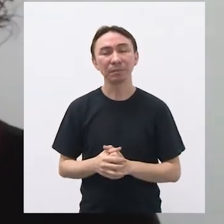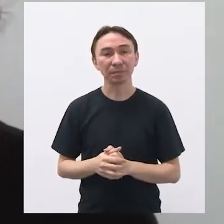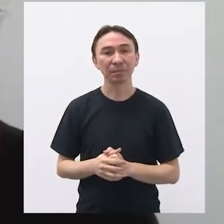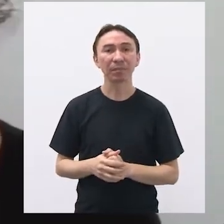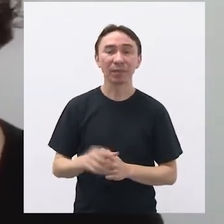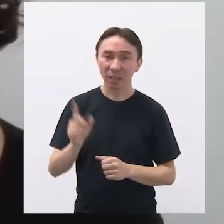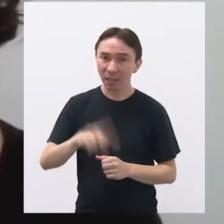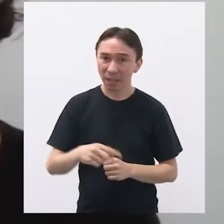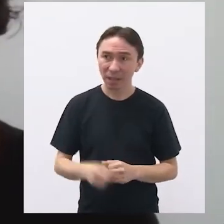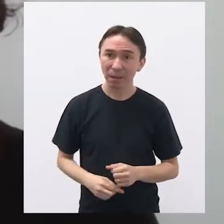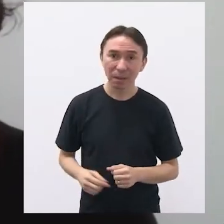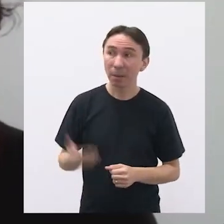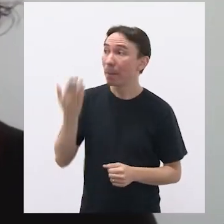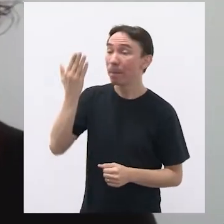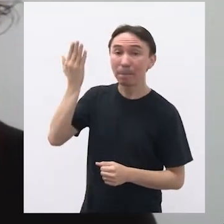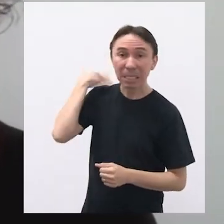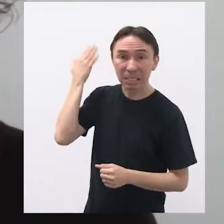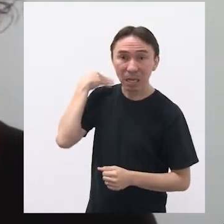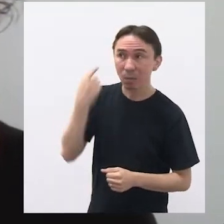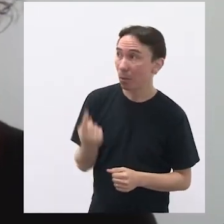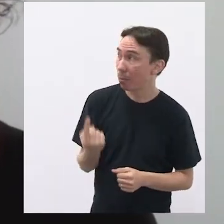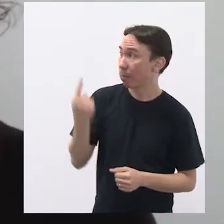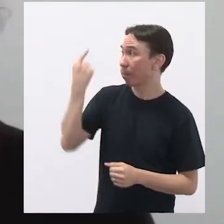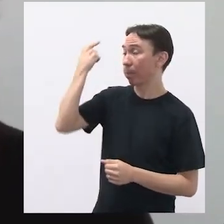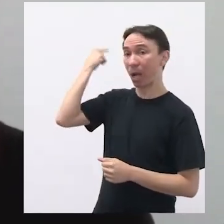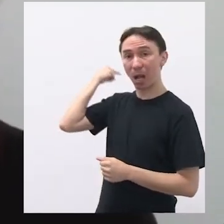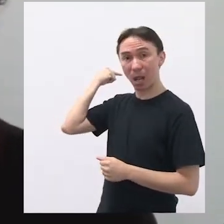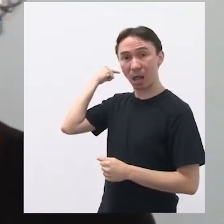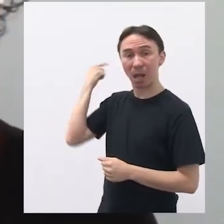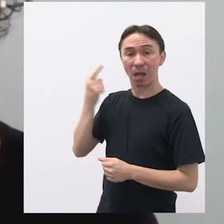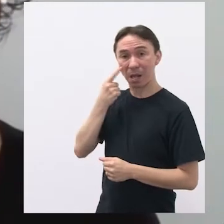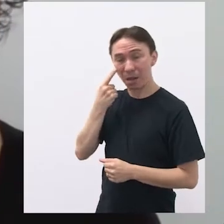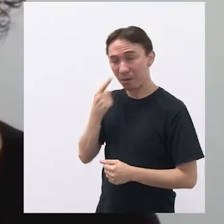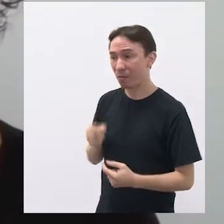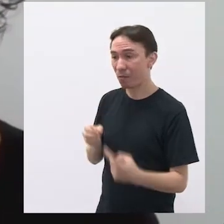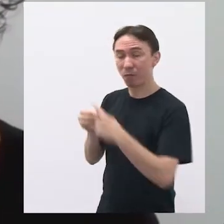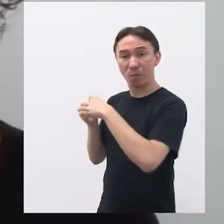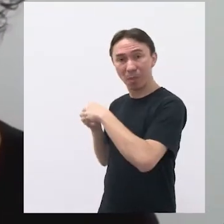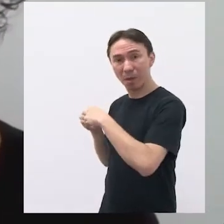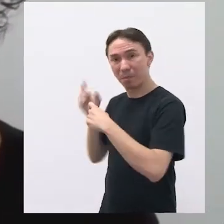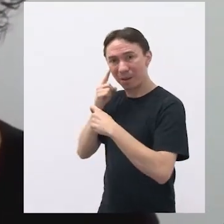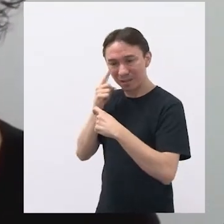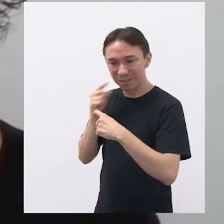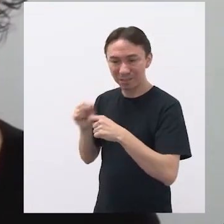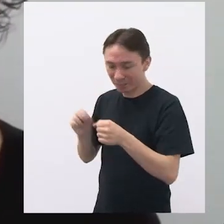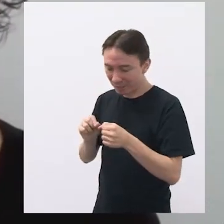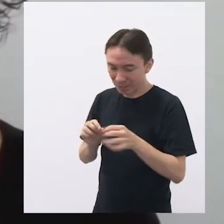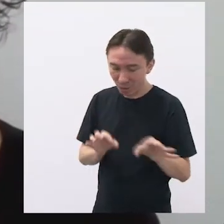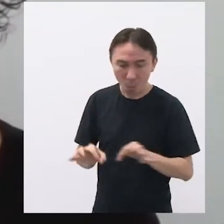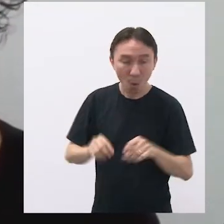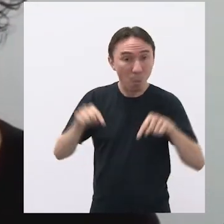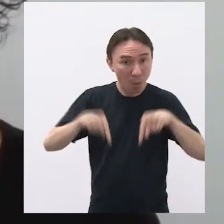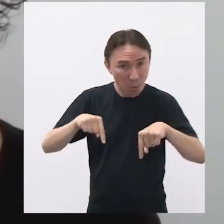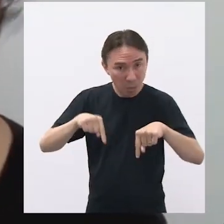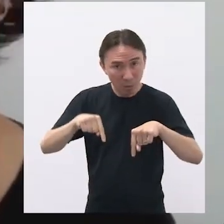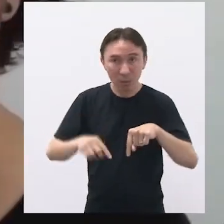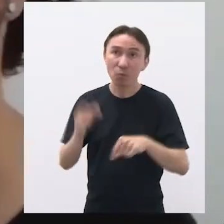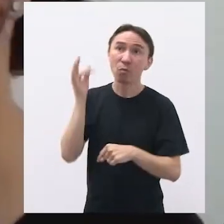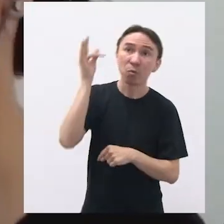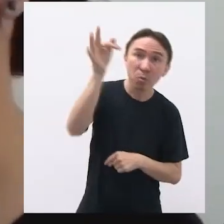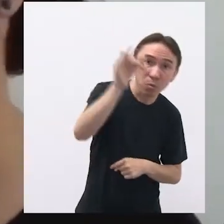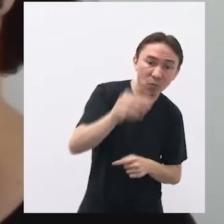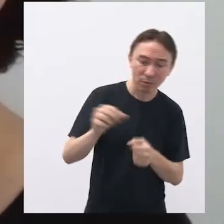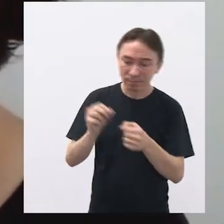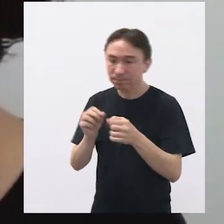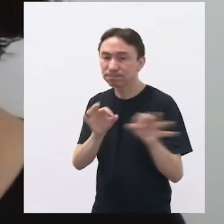ao passado para ressignificar o presente e construir o futuro. Então, acho que esse é o maior sentido